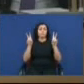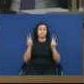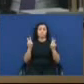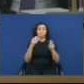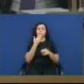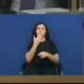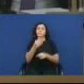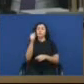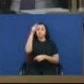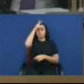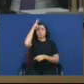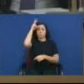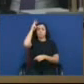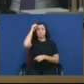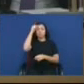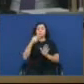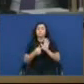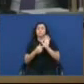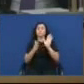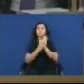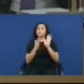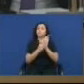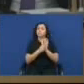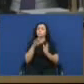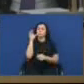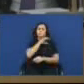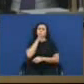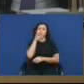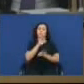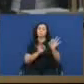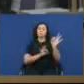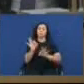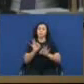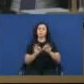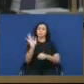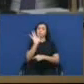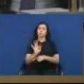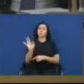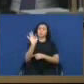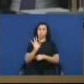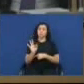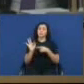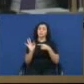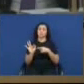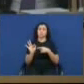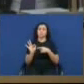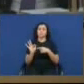de pedir à prefeitura um projeto urgente para regularizar uma situação da faculdade FAO.